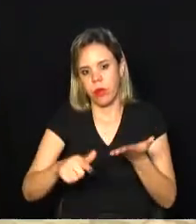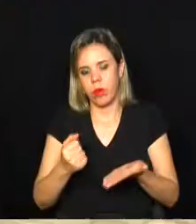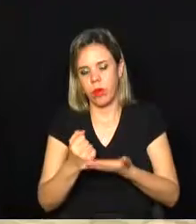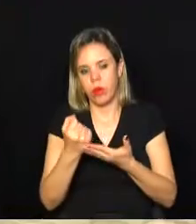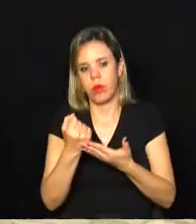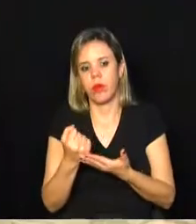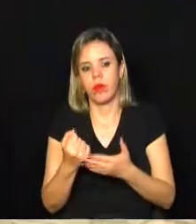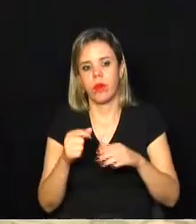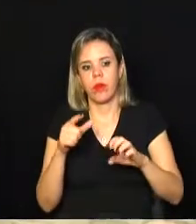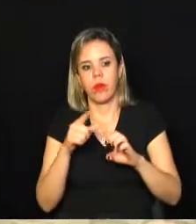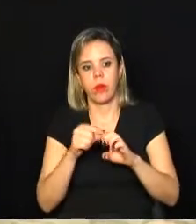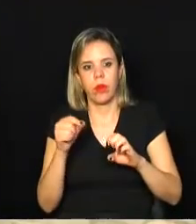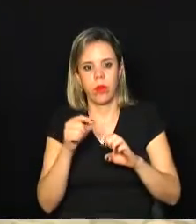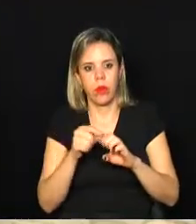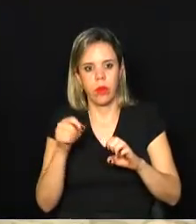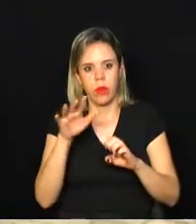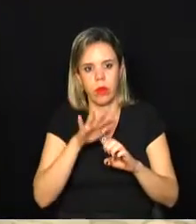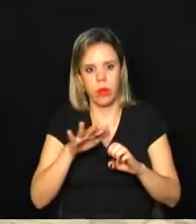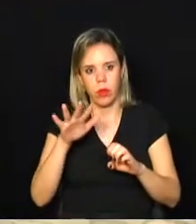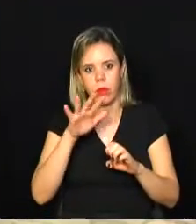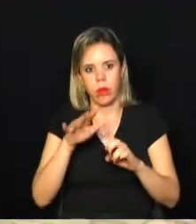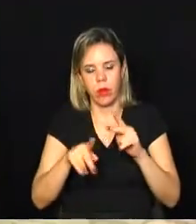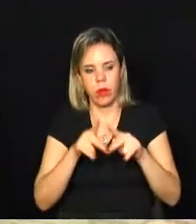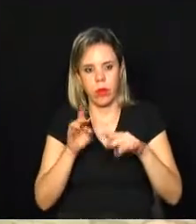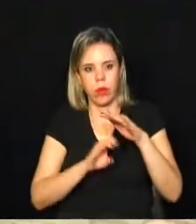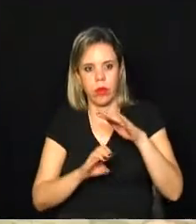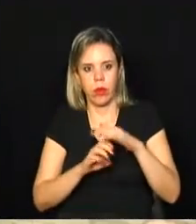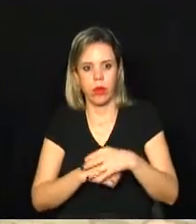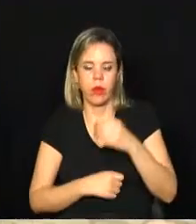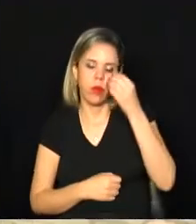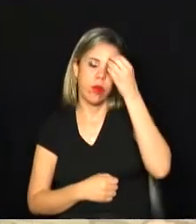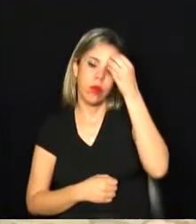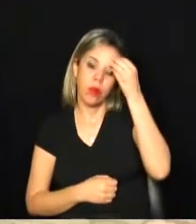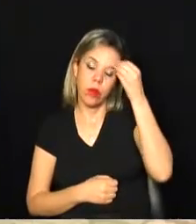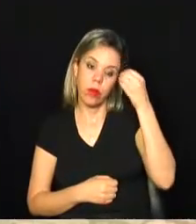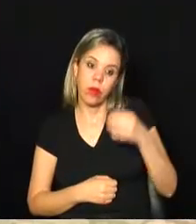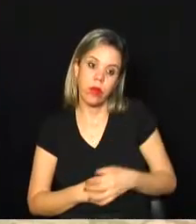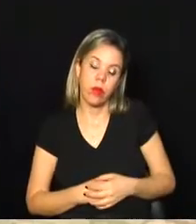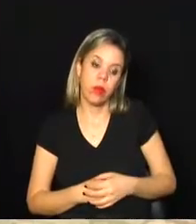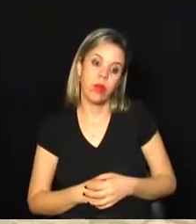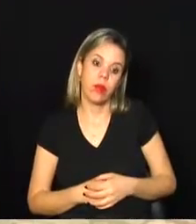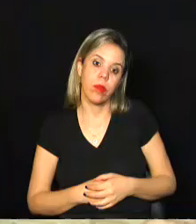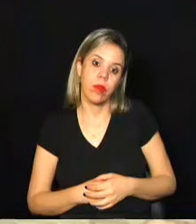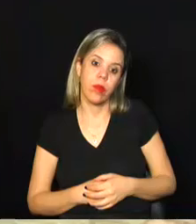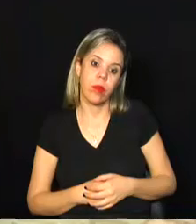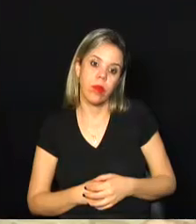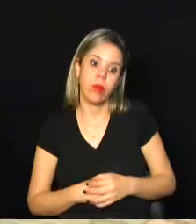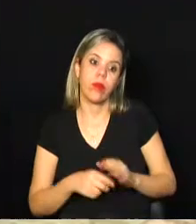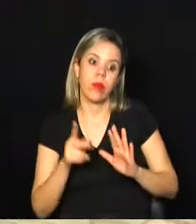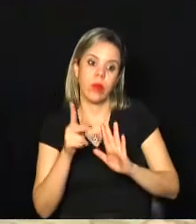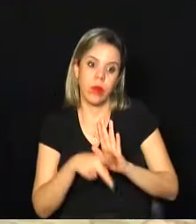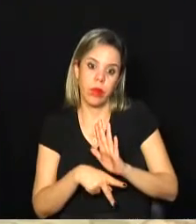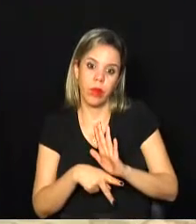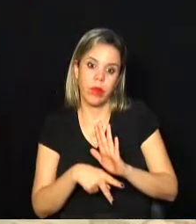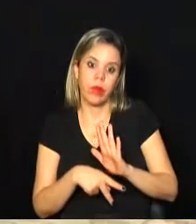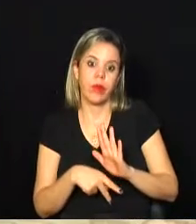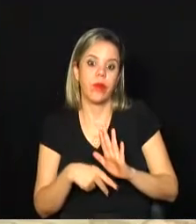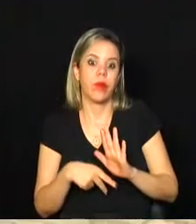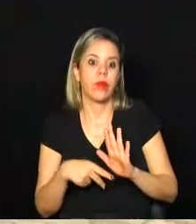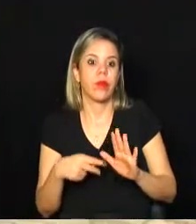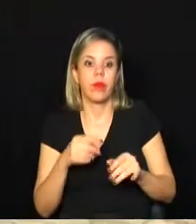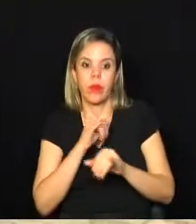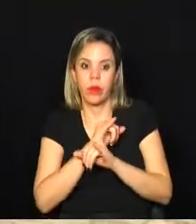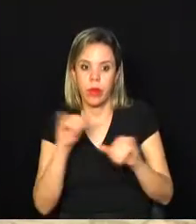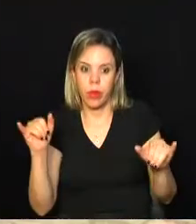ajudar muitos microempreendedores Micro e Pequenas Empresas aliás Esse é um dos projetos mais